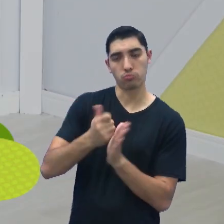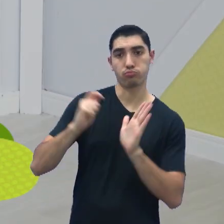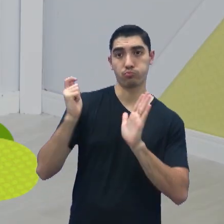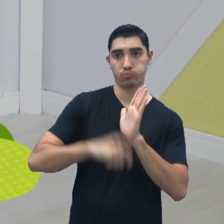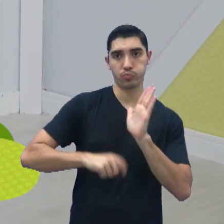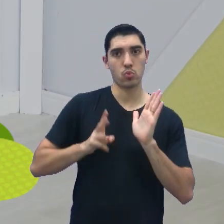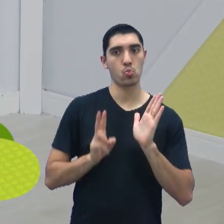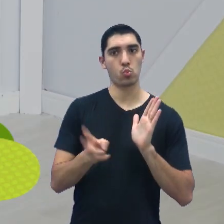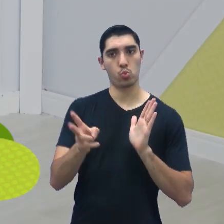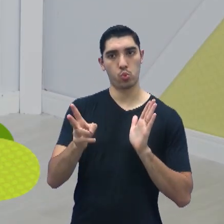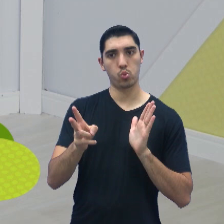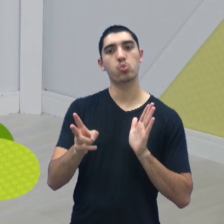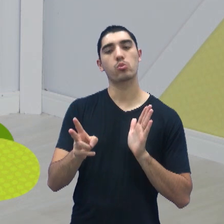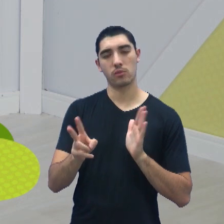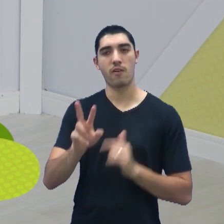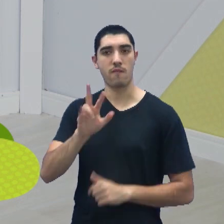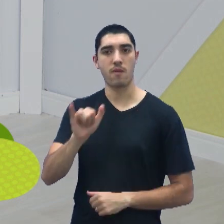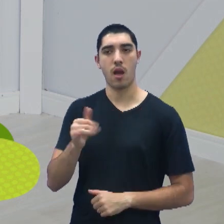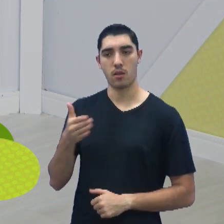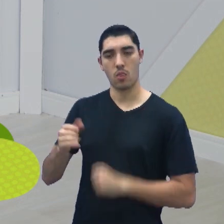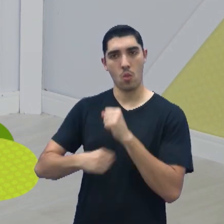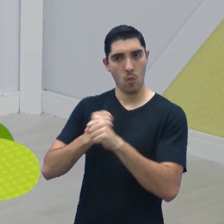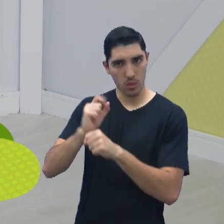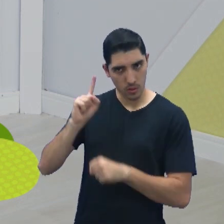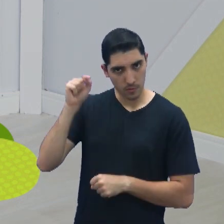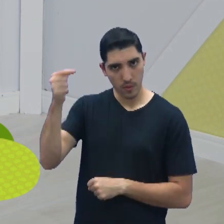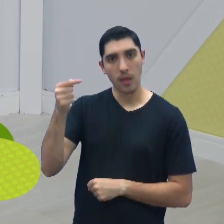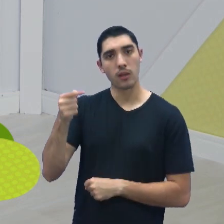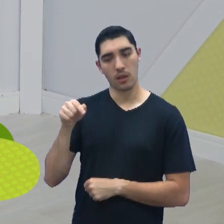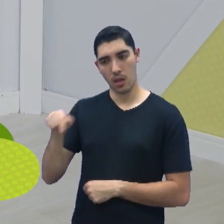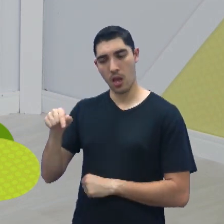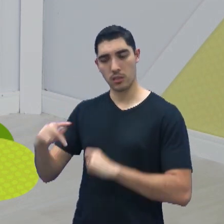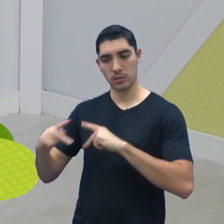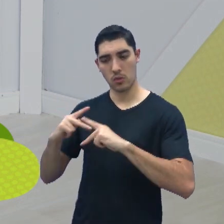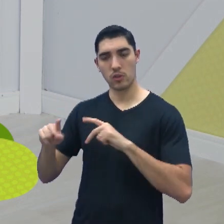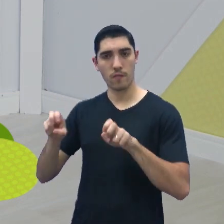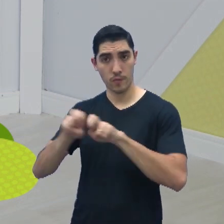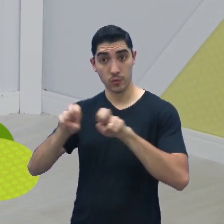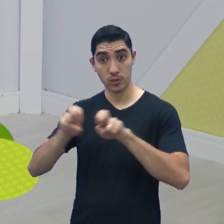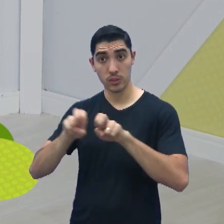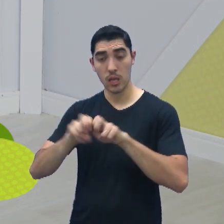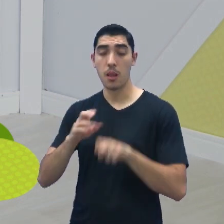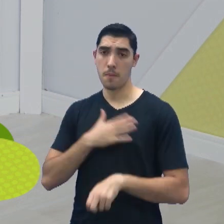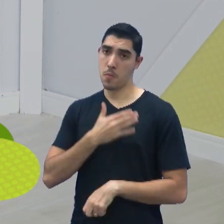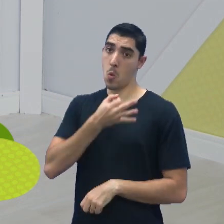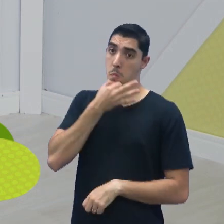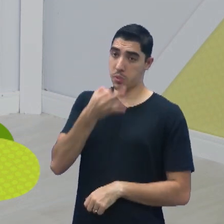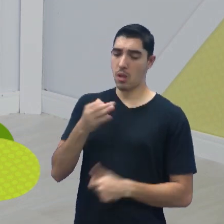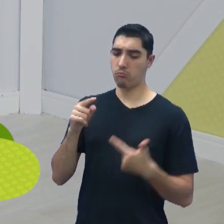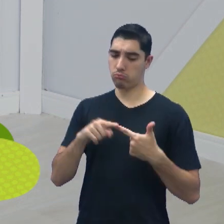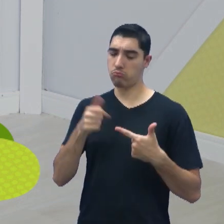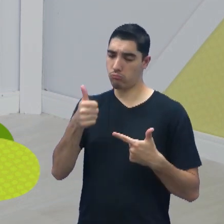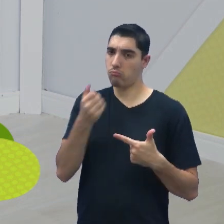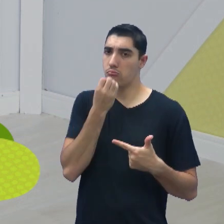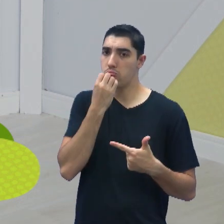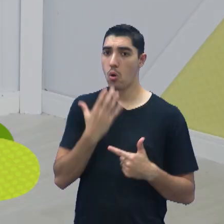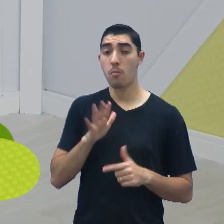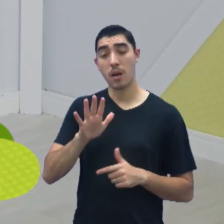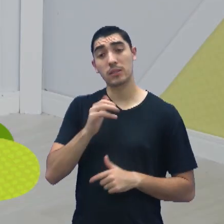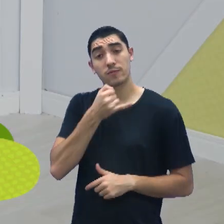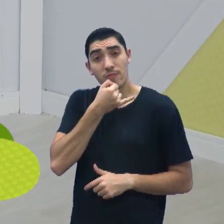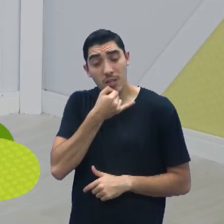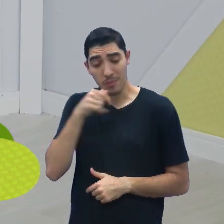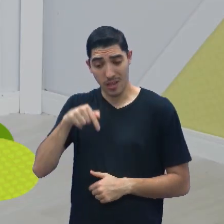renovado para a temporada que vem do São José Futsal. Entendo que é uma boa peça dentro dessa equipe, que infelizmente